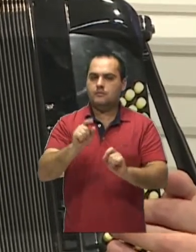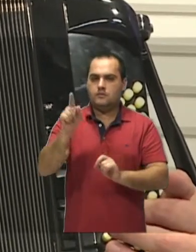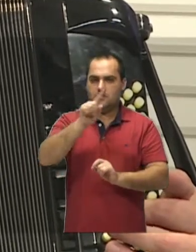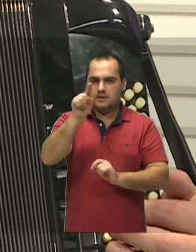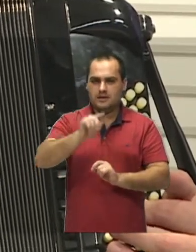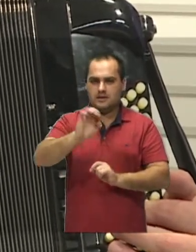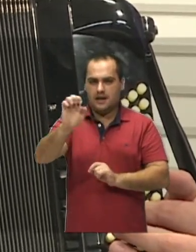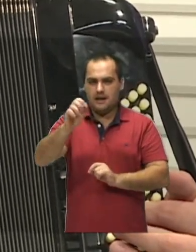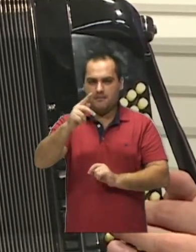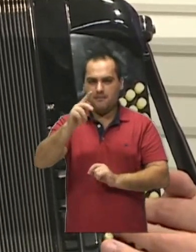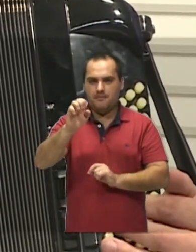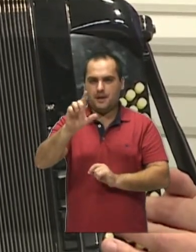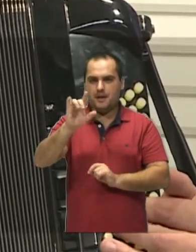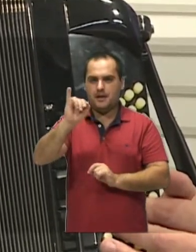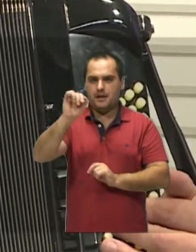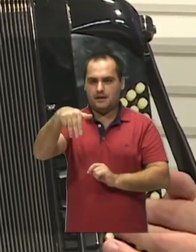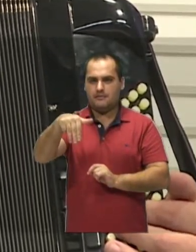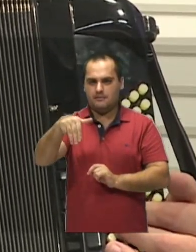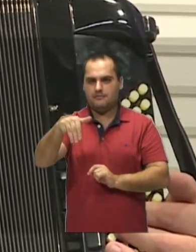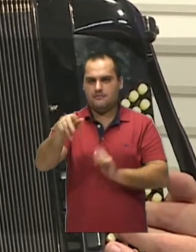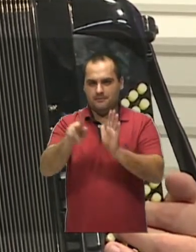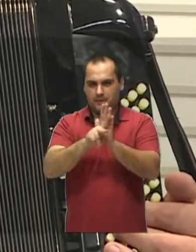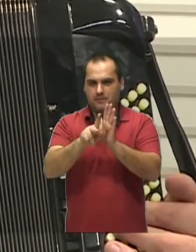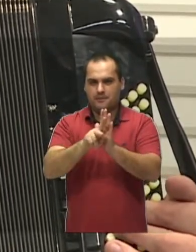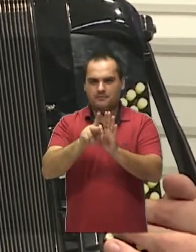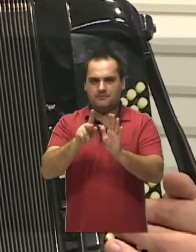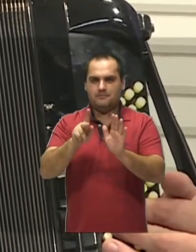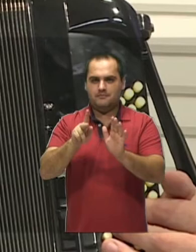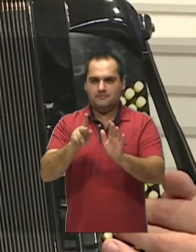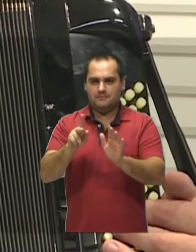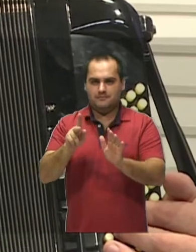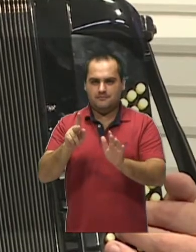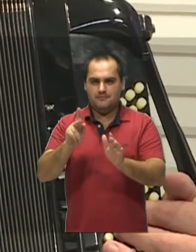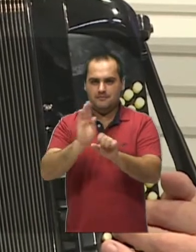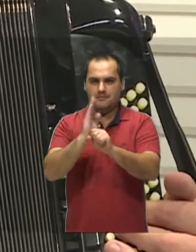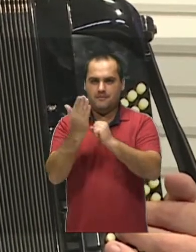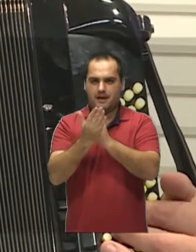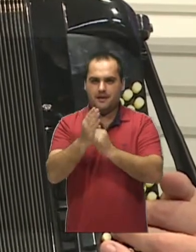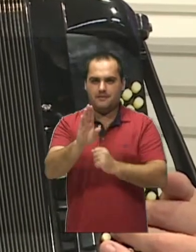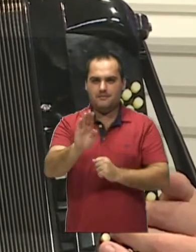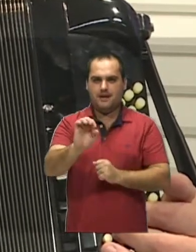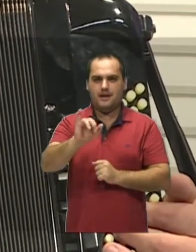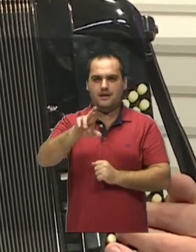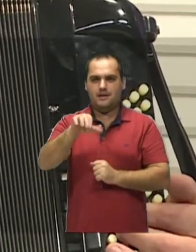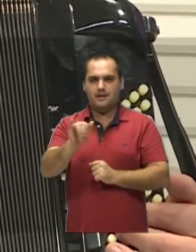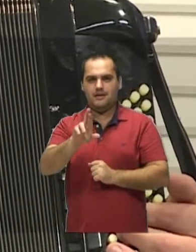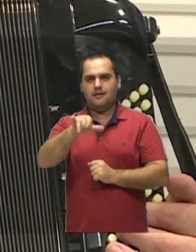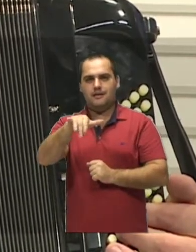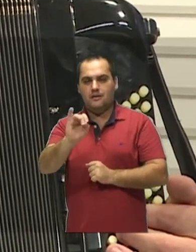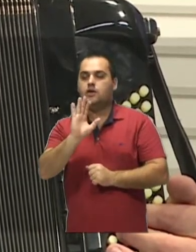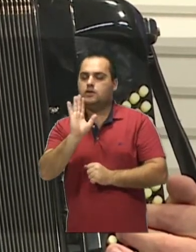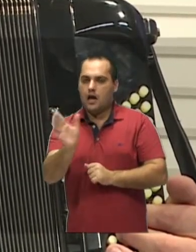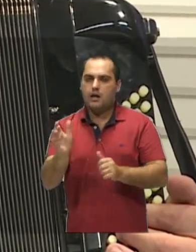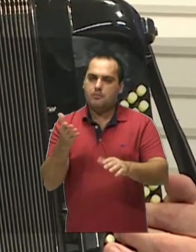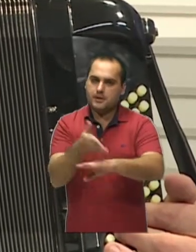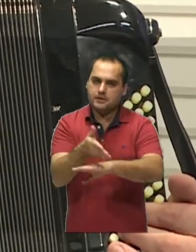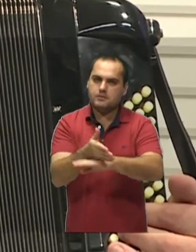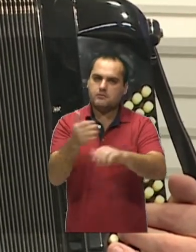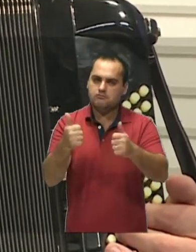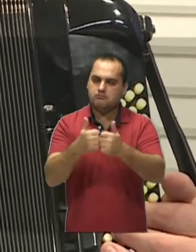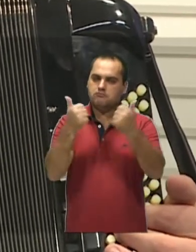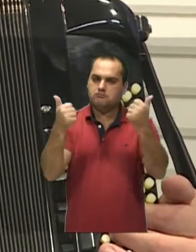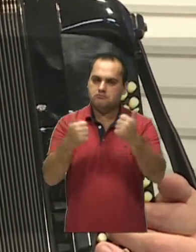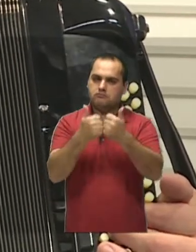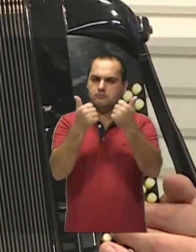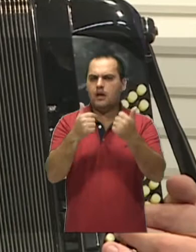Pelim, que fica ali na Beira Rio. A gente participou de algumas edições da Marejada também. É um estilo de música